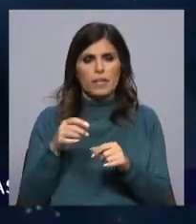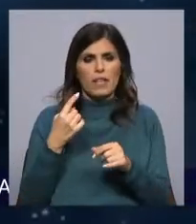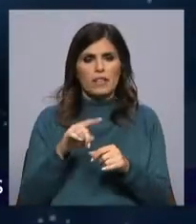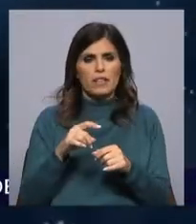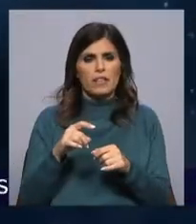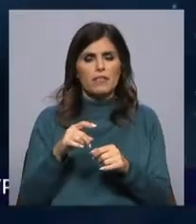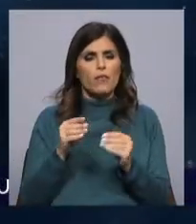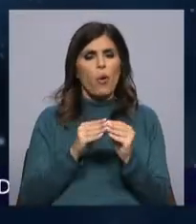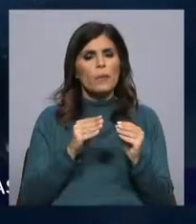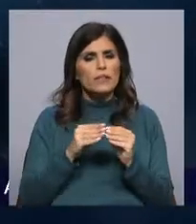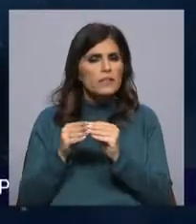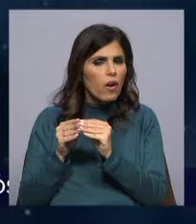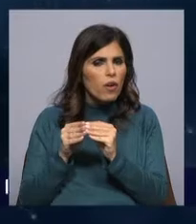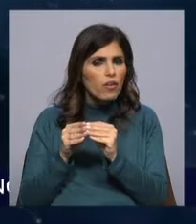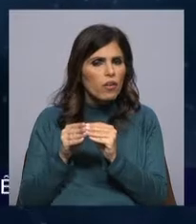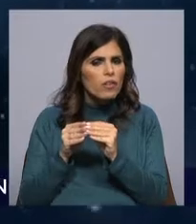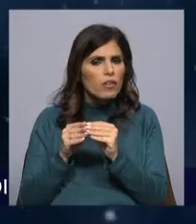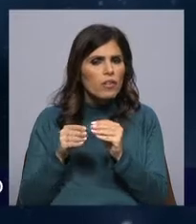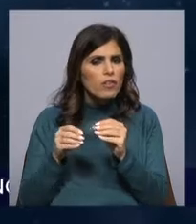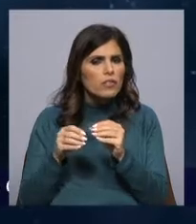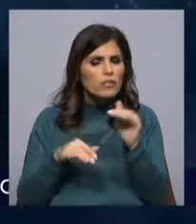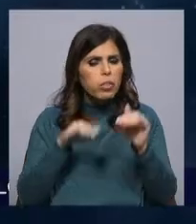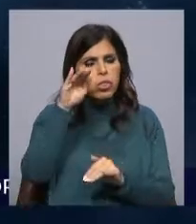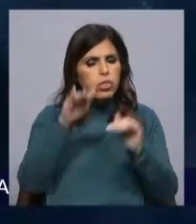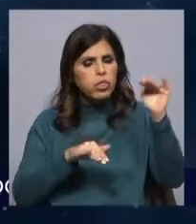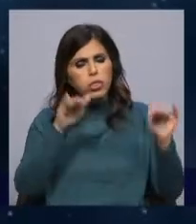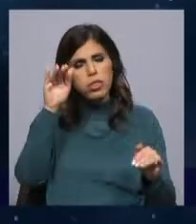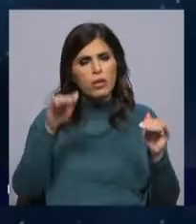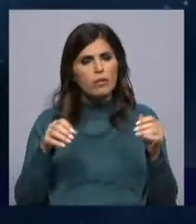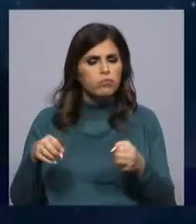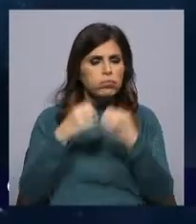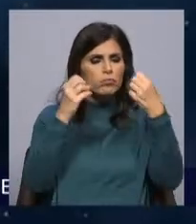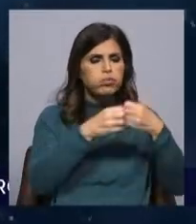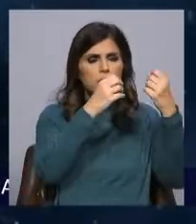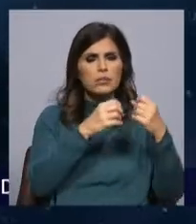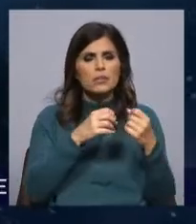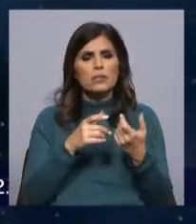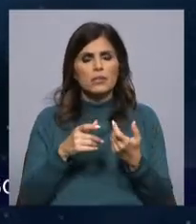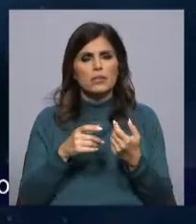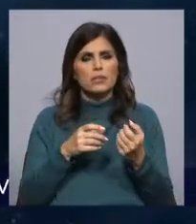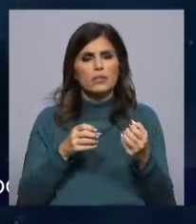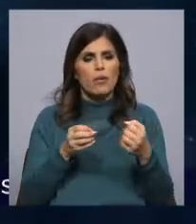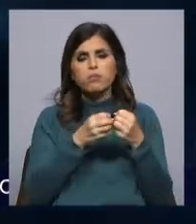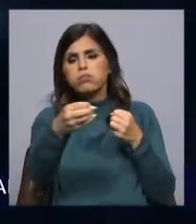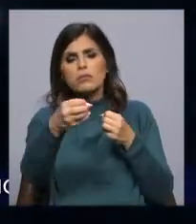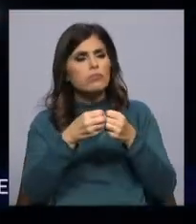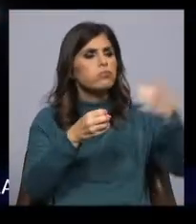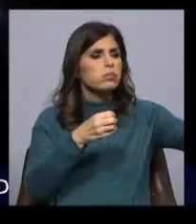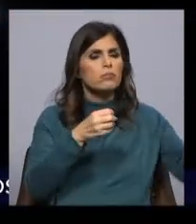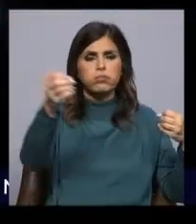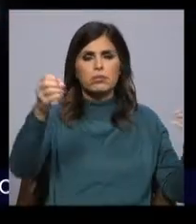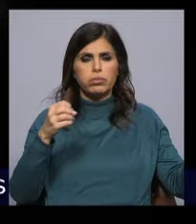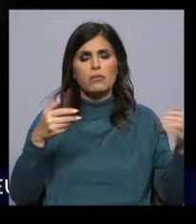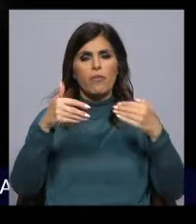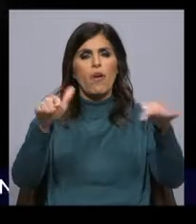uma combinação de jogos gravitacionais que poderá ter empurrado, pontapeado autenticamente estes planetas para